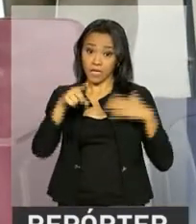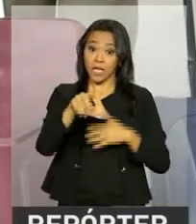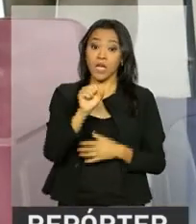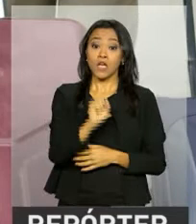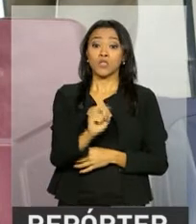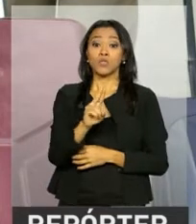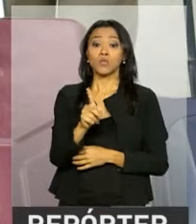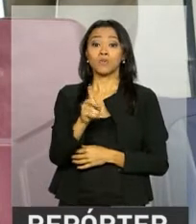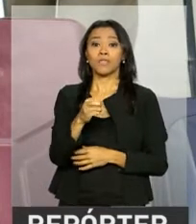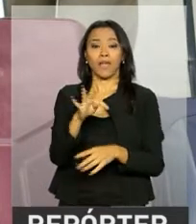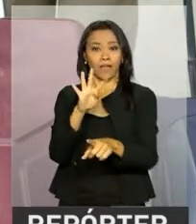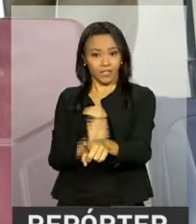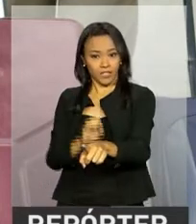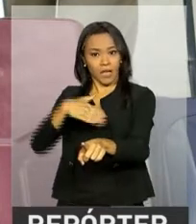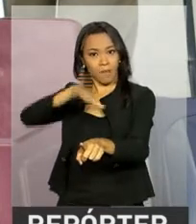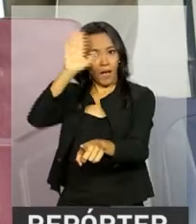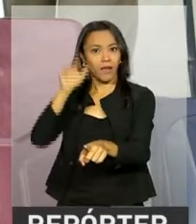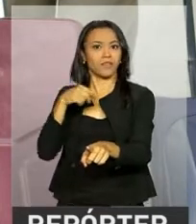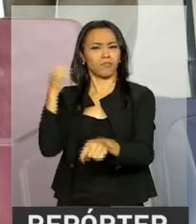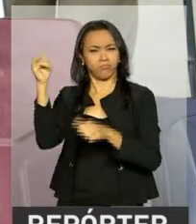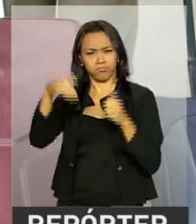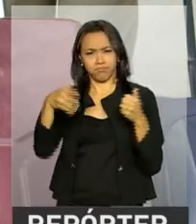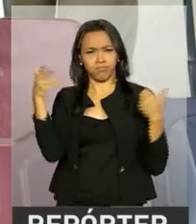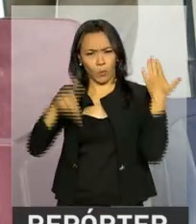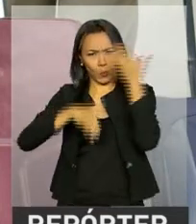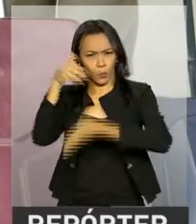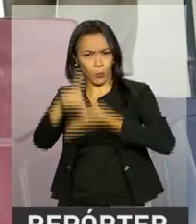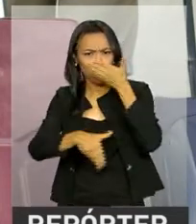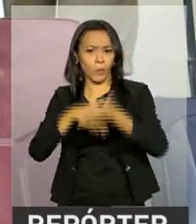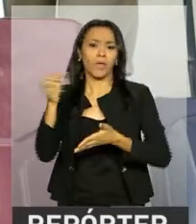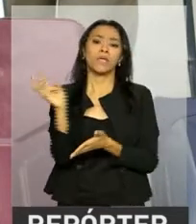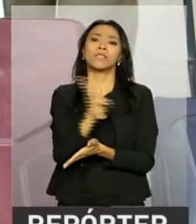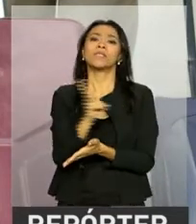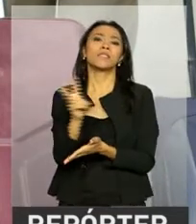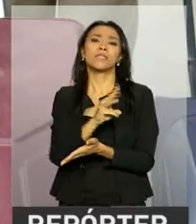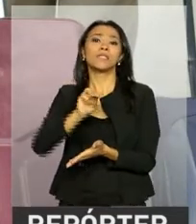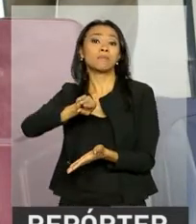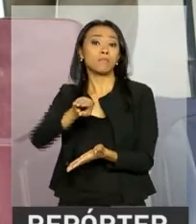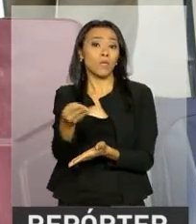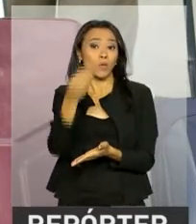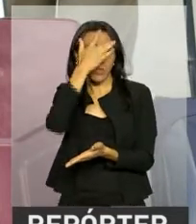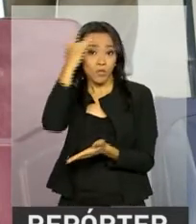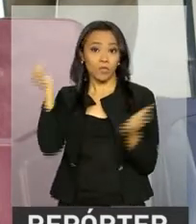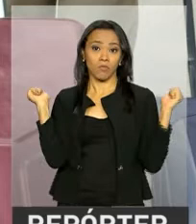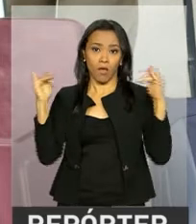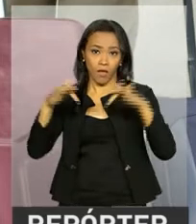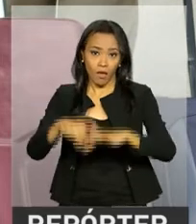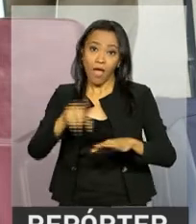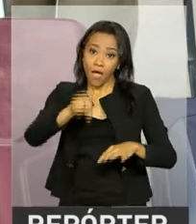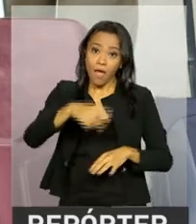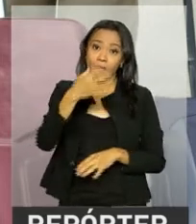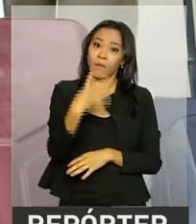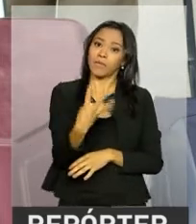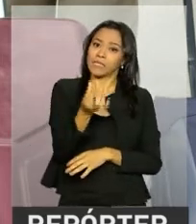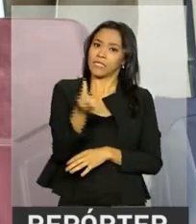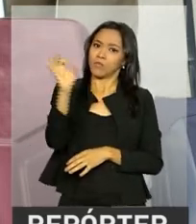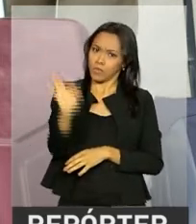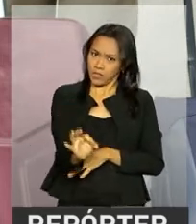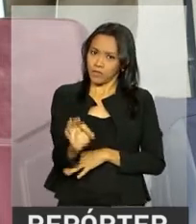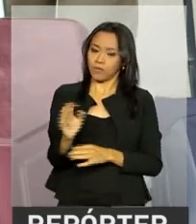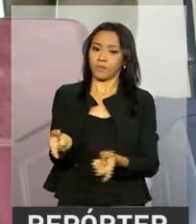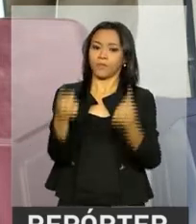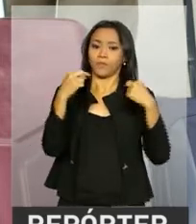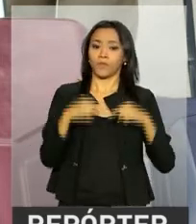preferida entre os turistas e deve receber 33 milhões de viajantes 46% do total o